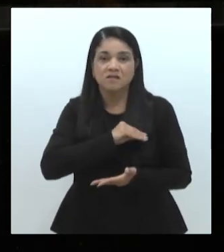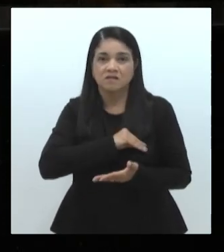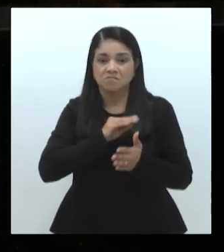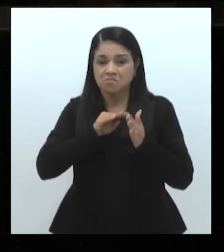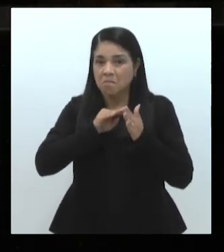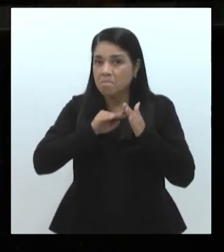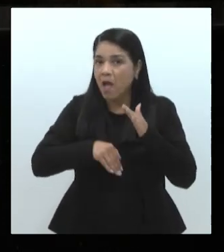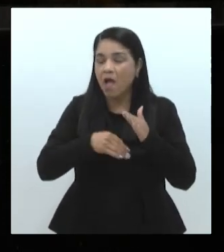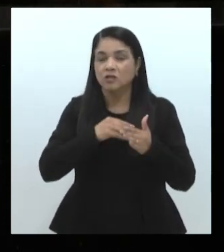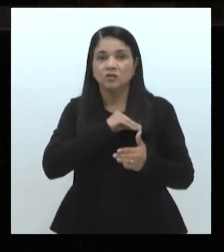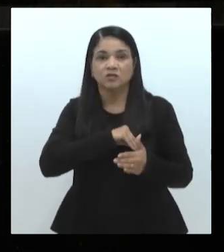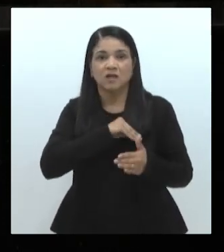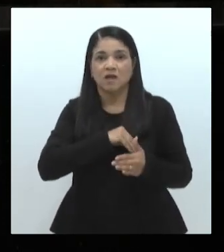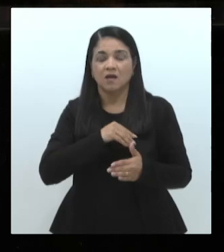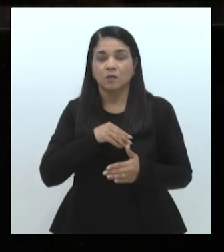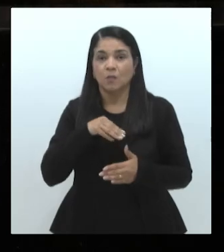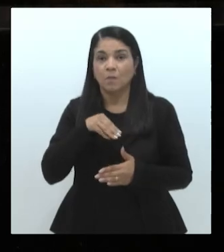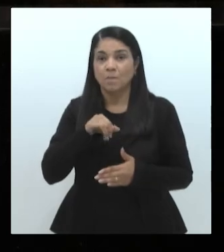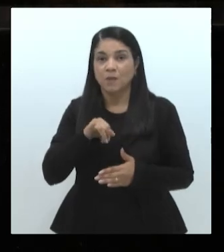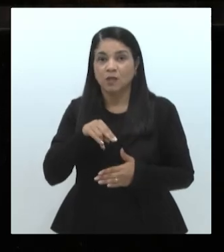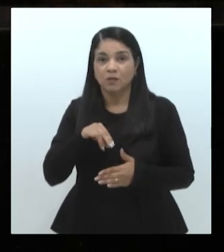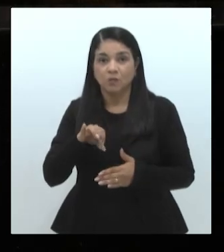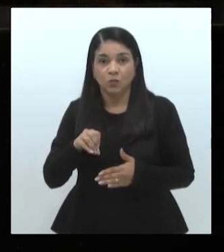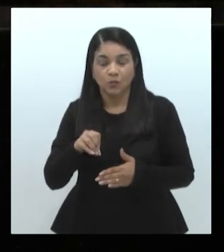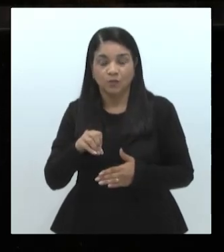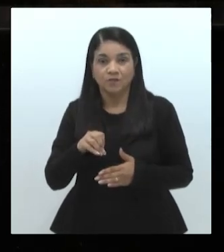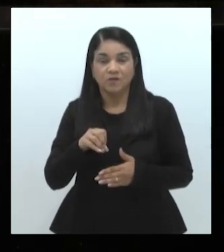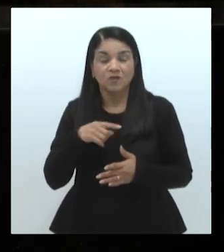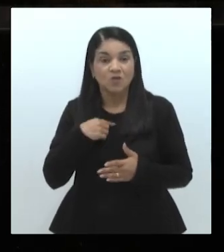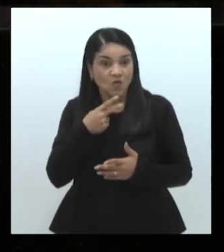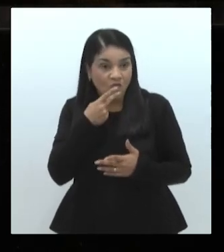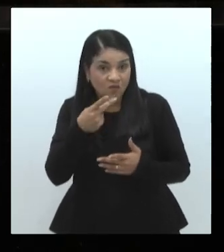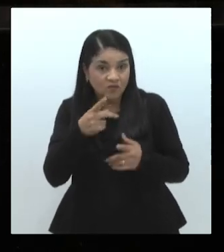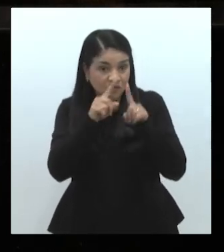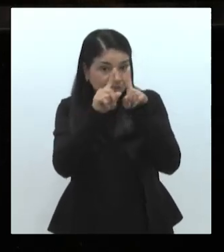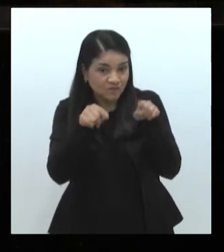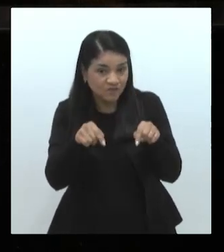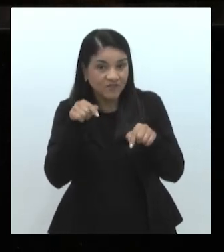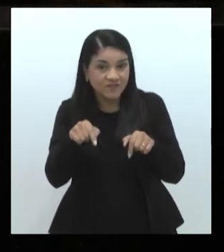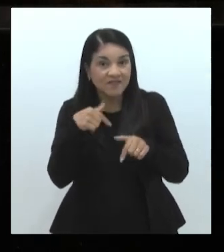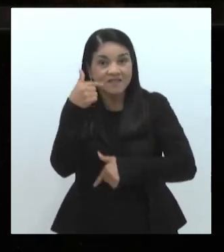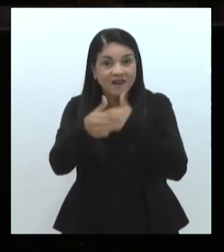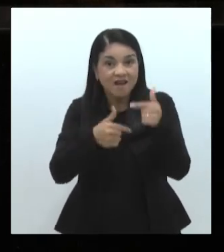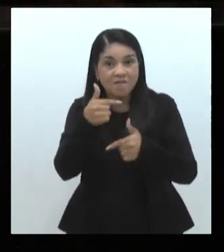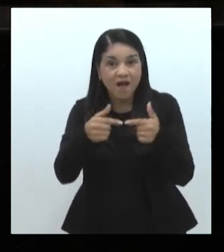mínimo. Estamos aqui falando de servidores e servidoras do Estado que servem ao Estado há 30 anos.